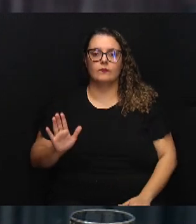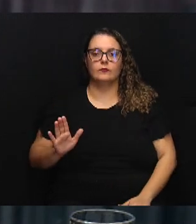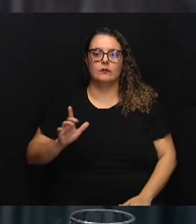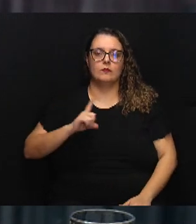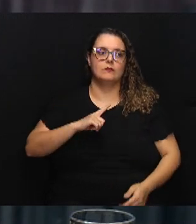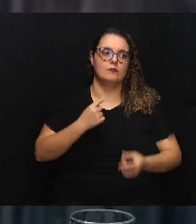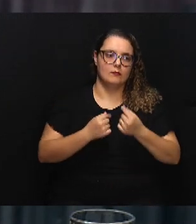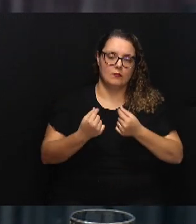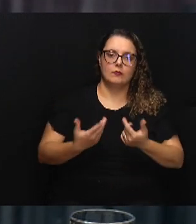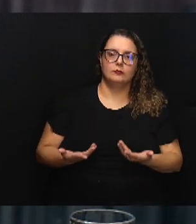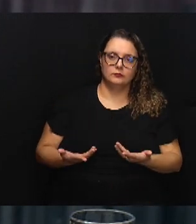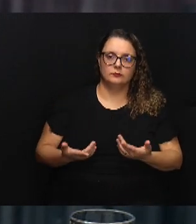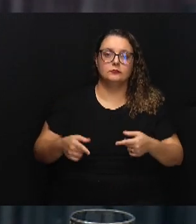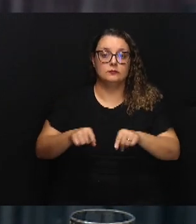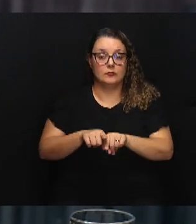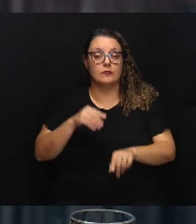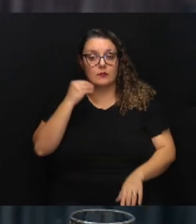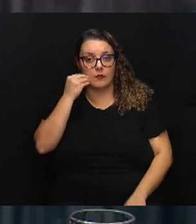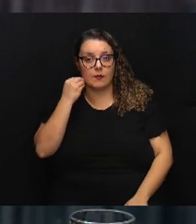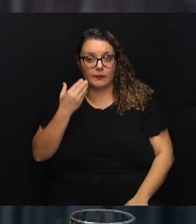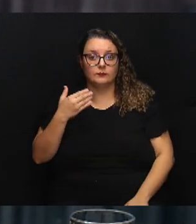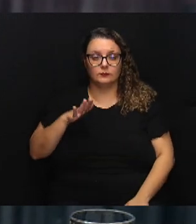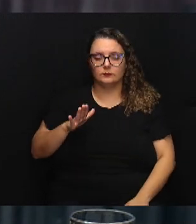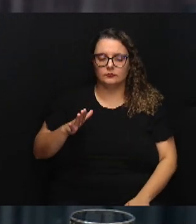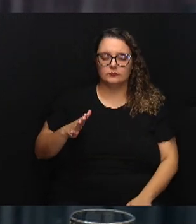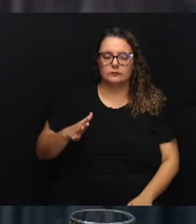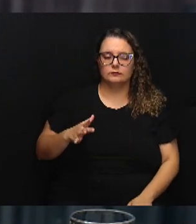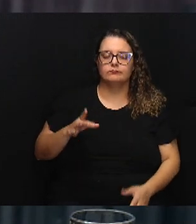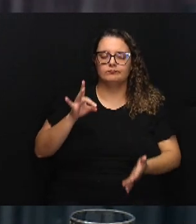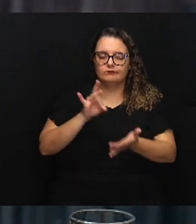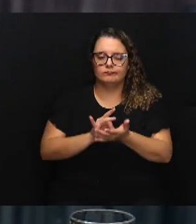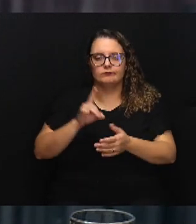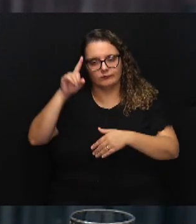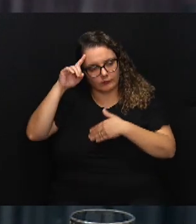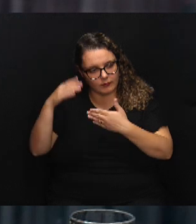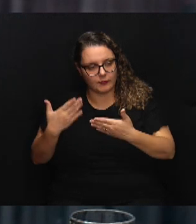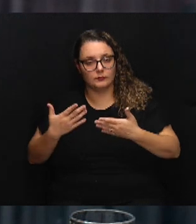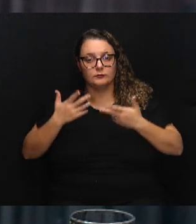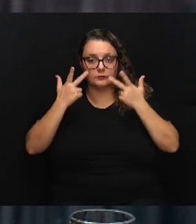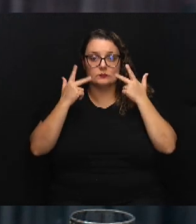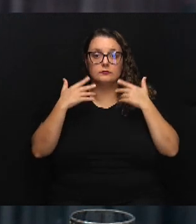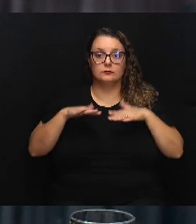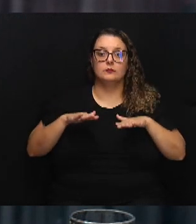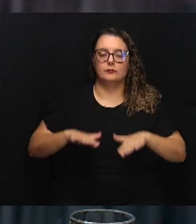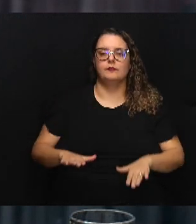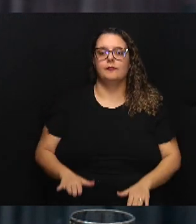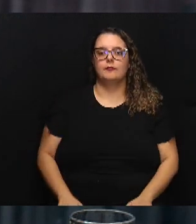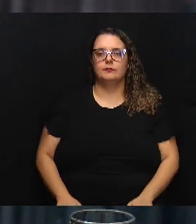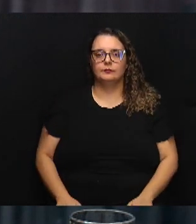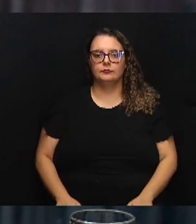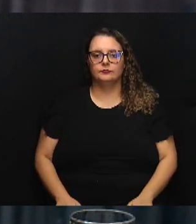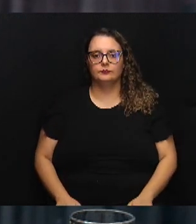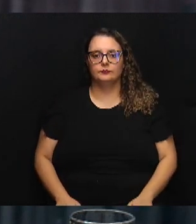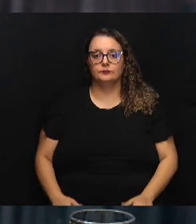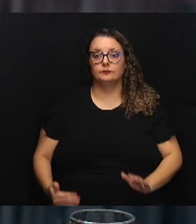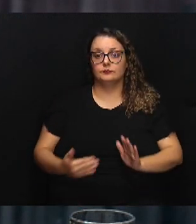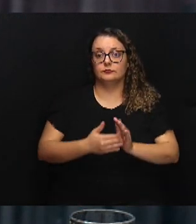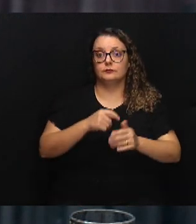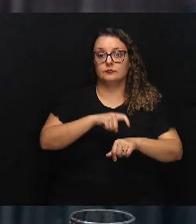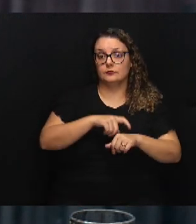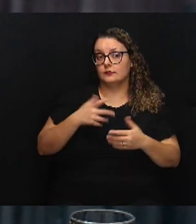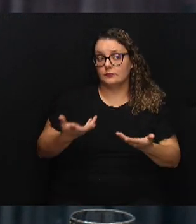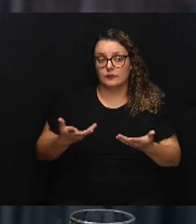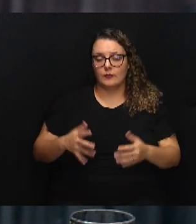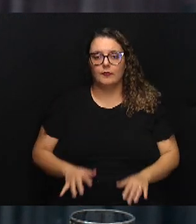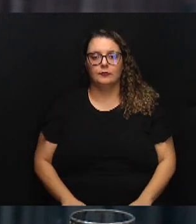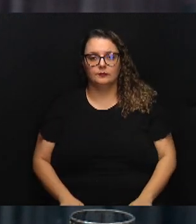economia e ao mesmo tempo ter uma vivência mais intimista, né? Outro ponto importante é até que ponto você